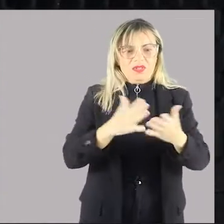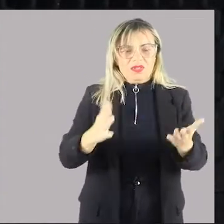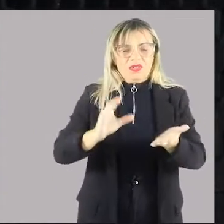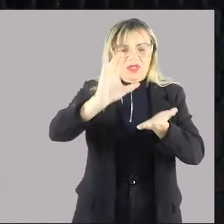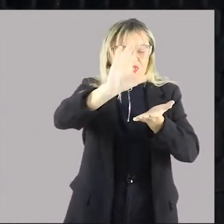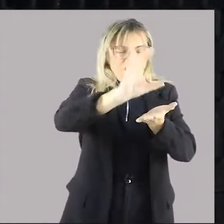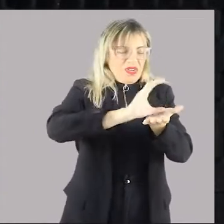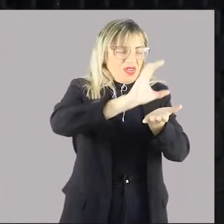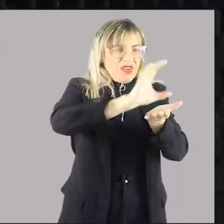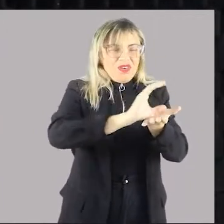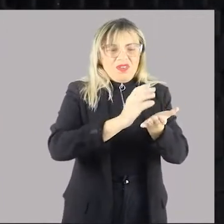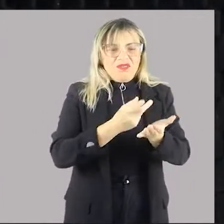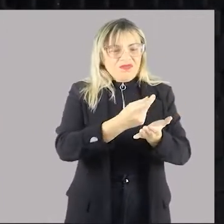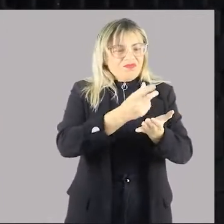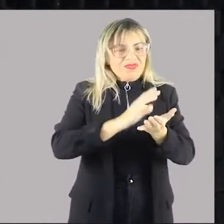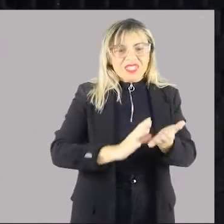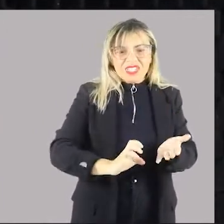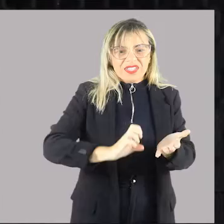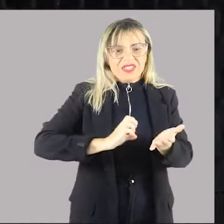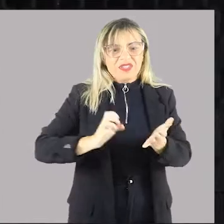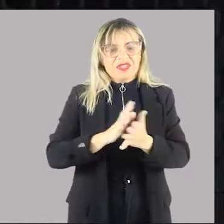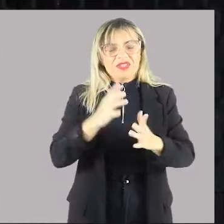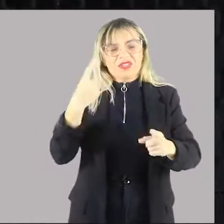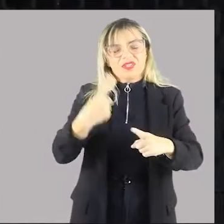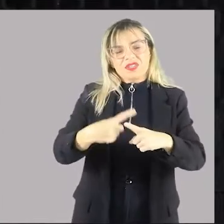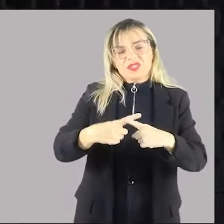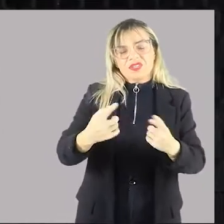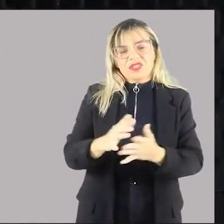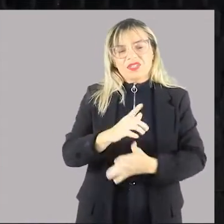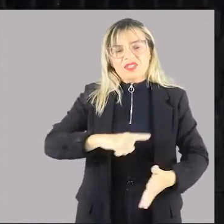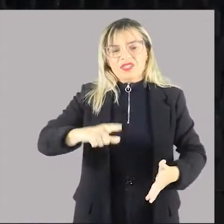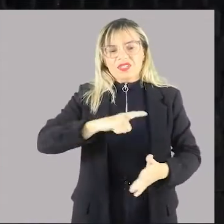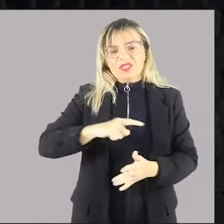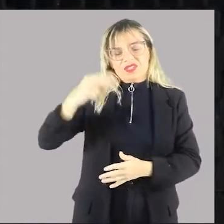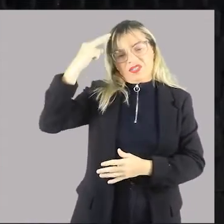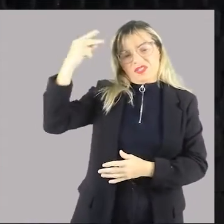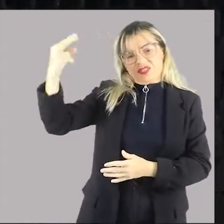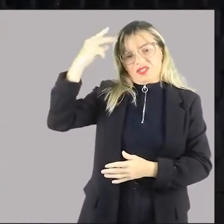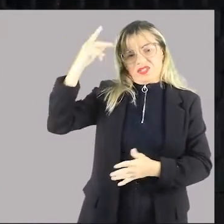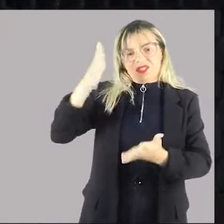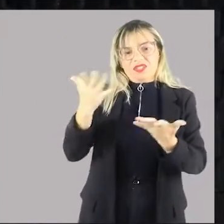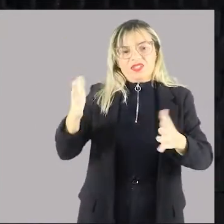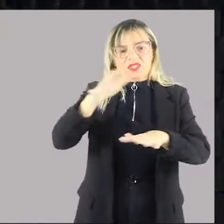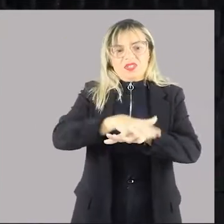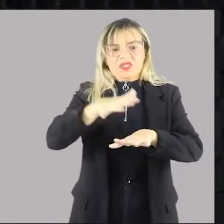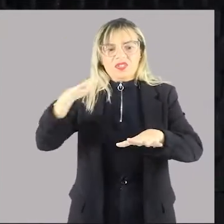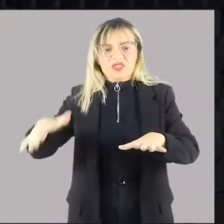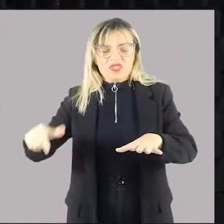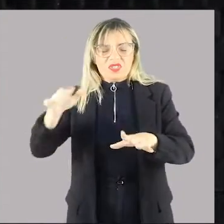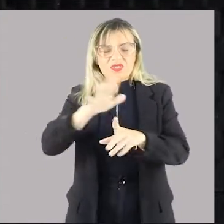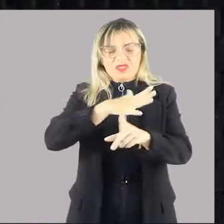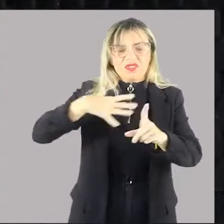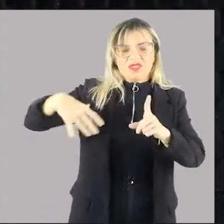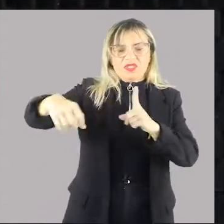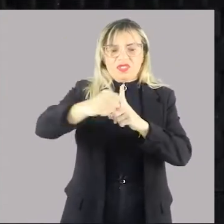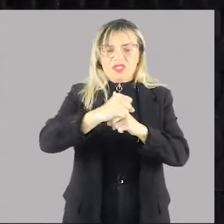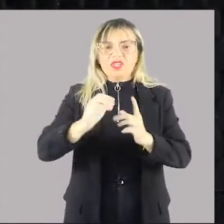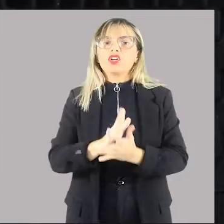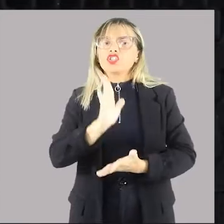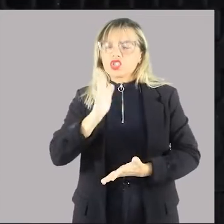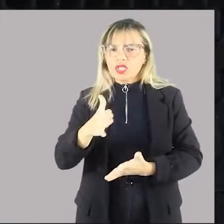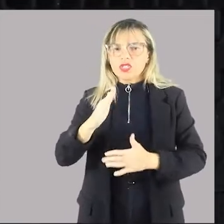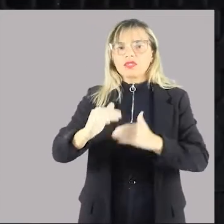absurda. É absurda. Por quê? Porque existe uma historicidade da exclusão social. Nós já